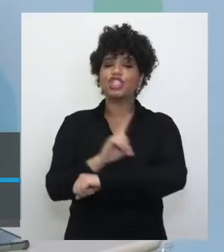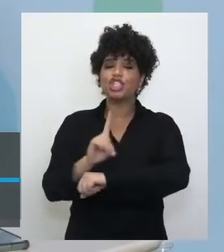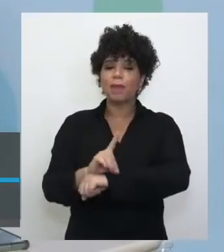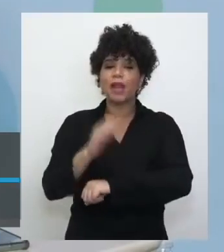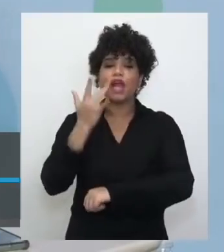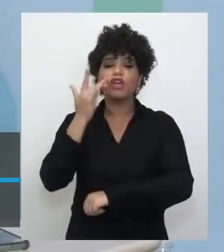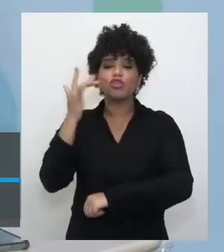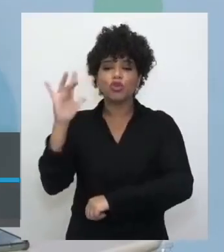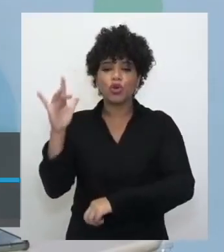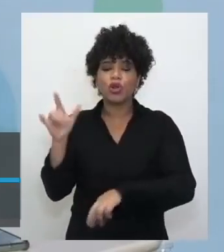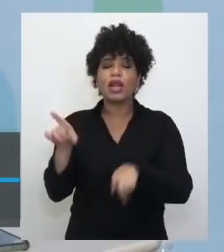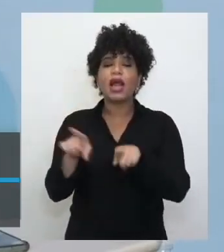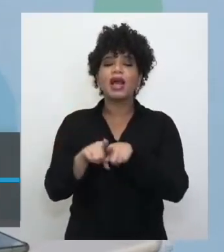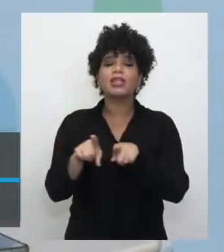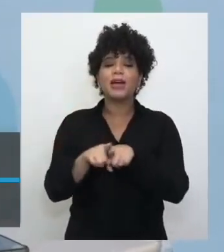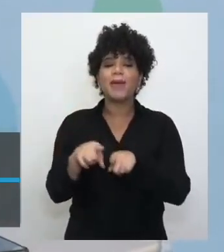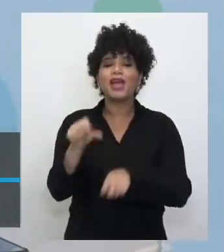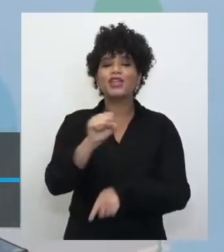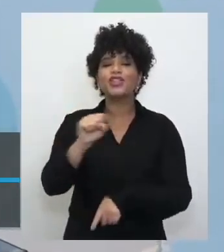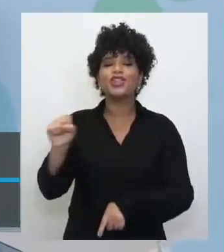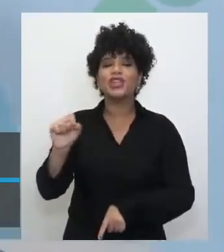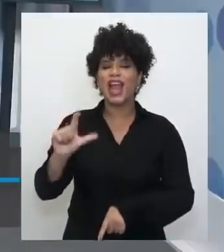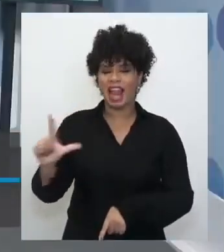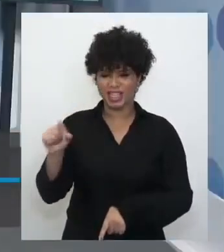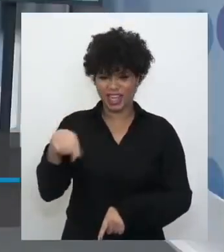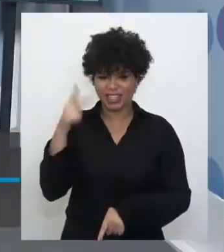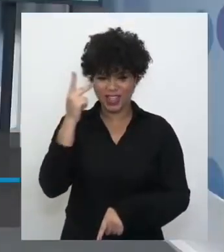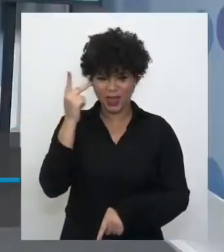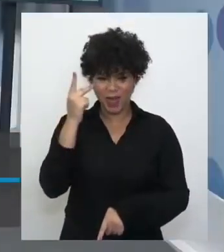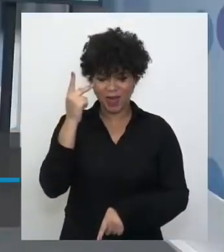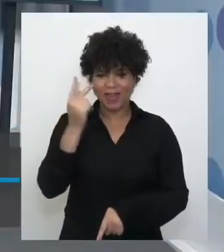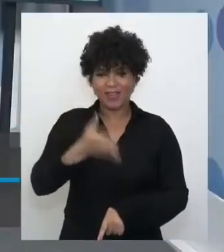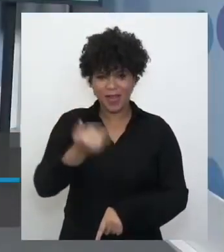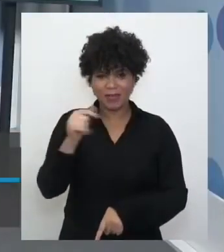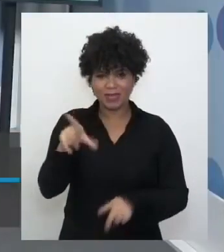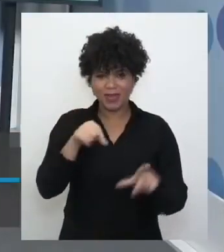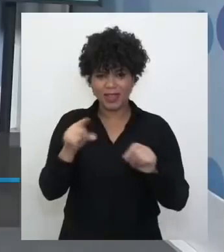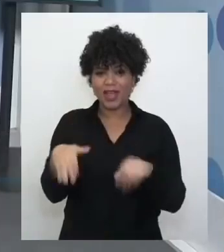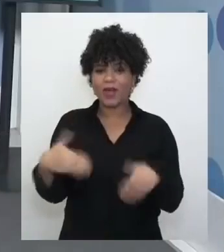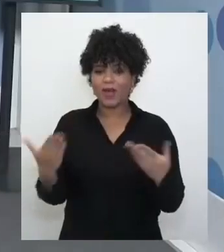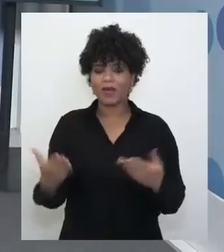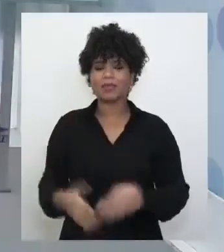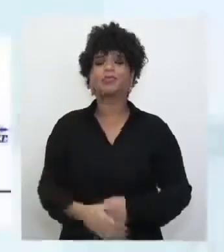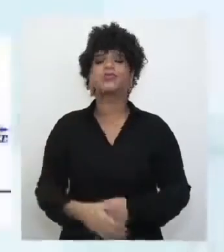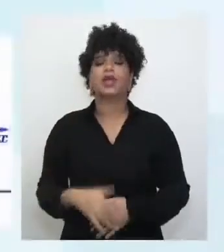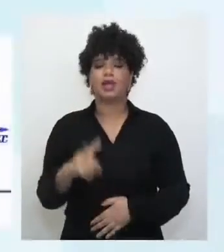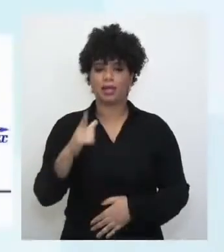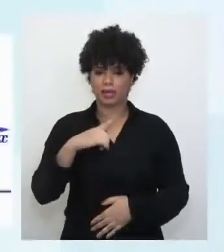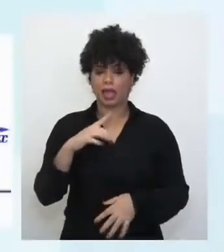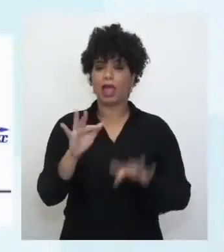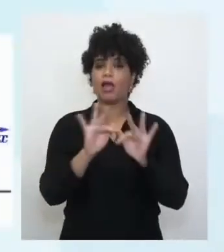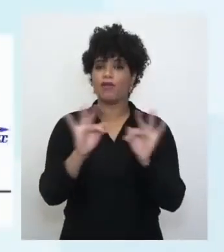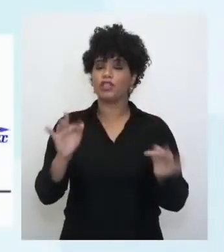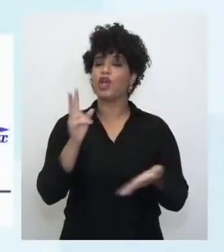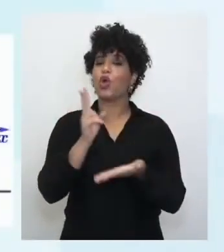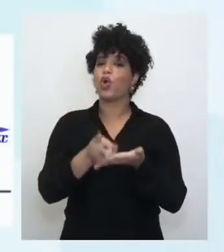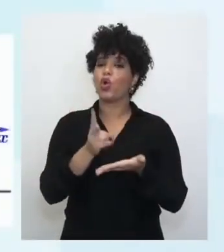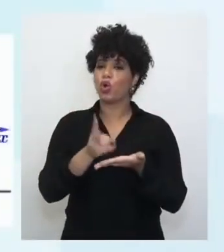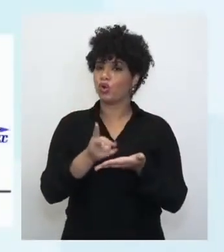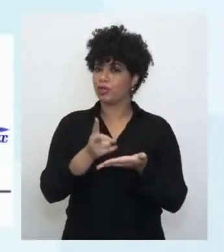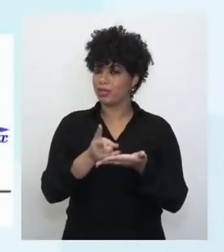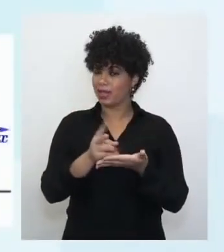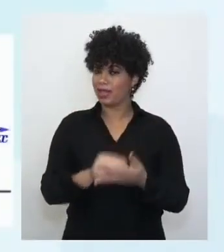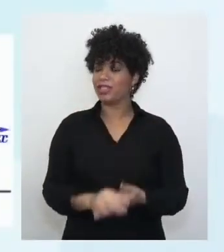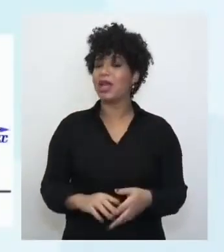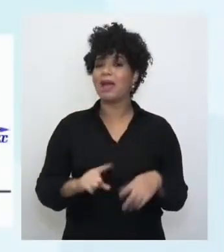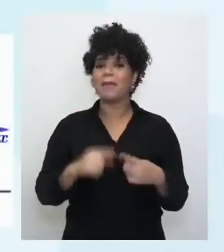Dourado e do pessoal da Zona Leste aqui de São Paulo. Vamos lá? Vamos escolher qual é o gráfico? Vamos. Então, se trata de uma função constante, eu tenho